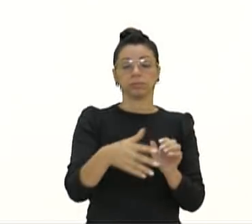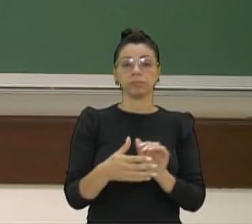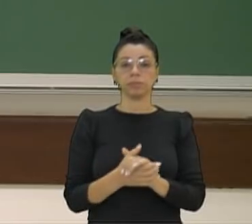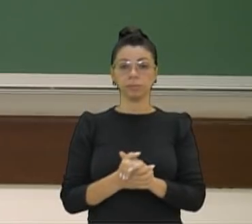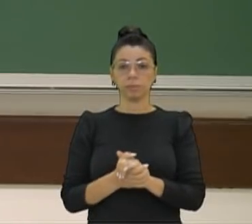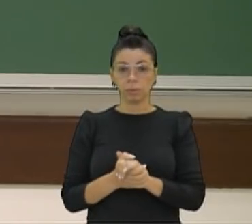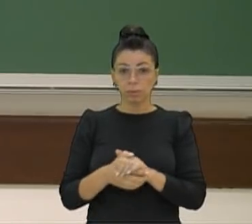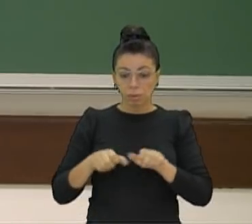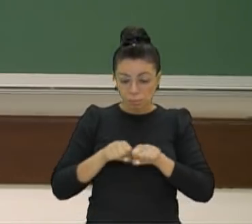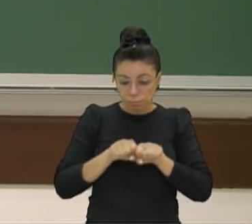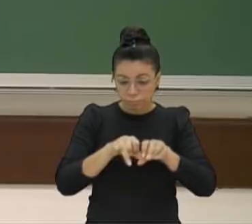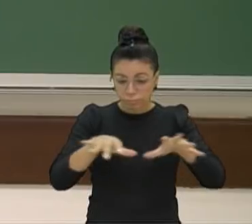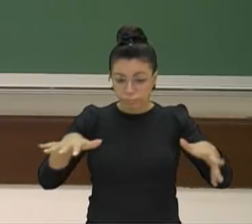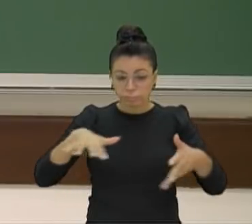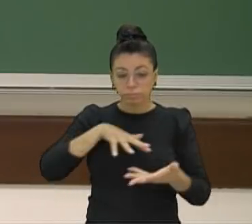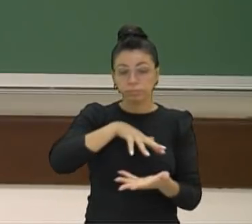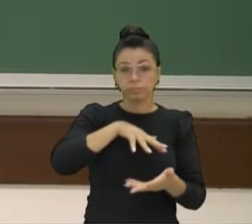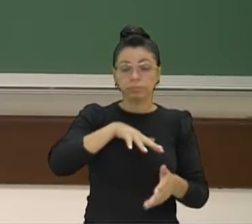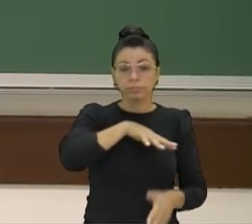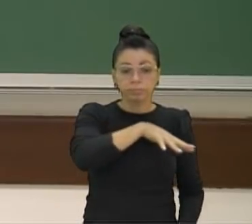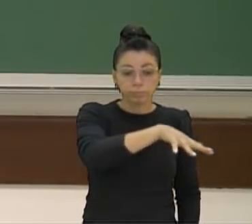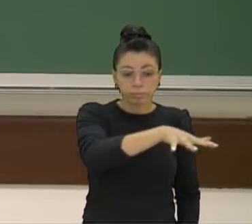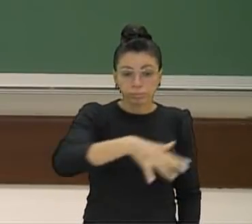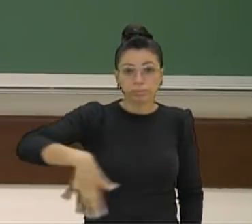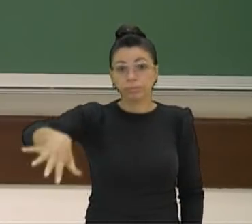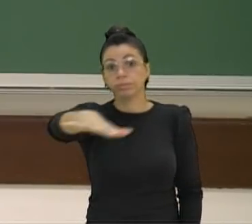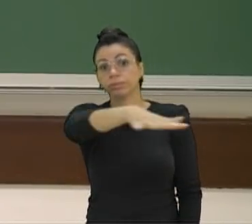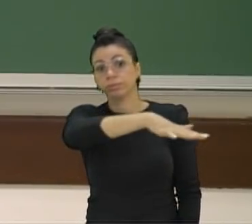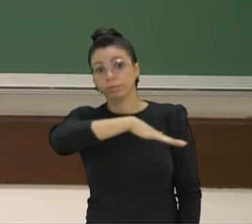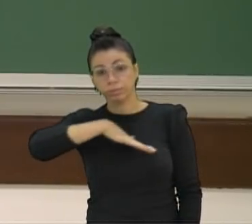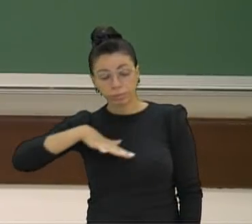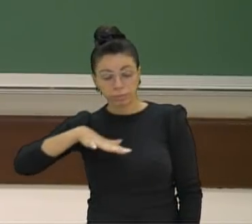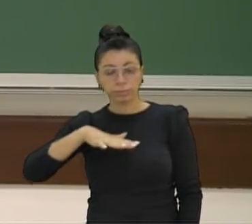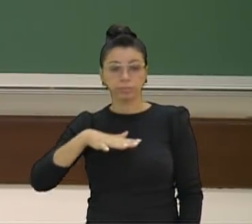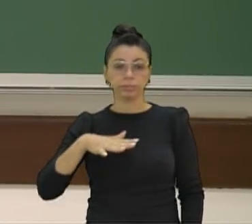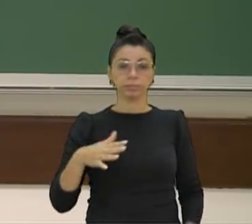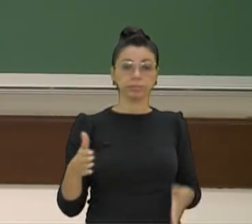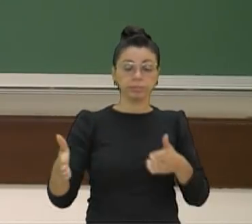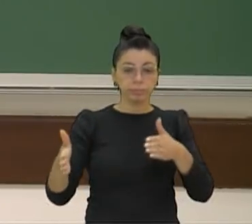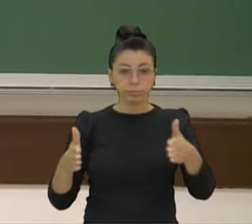em locais, de determinados